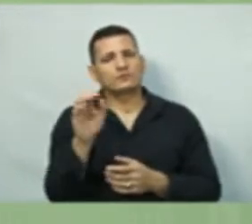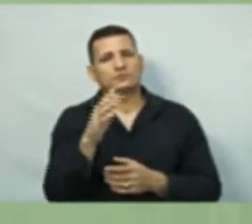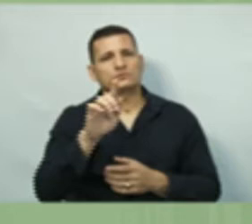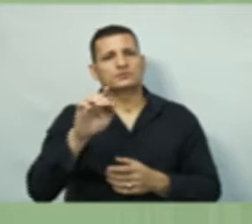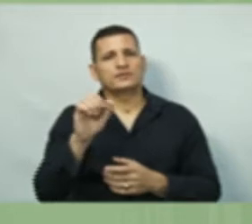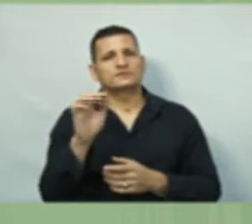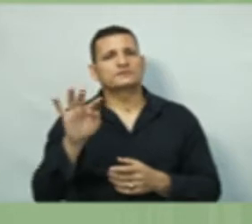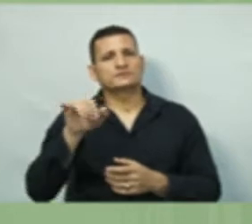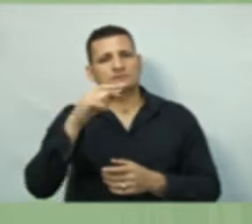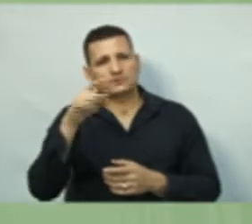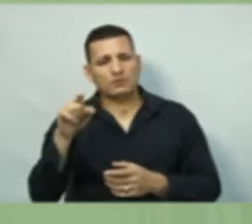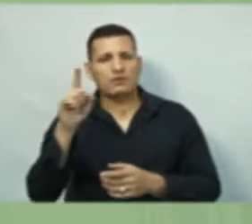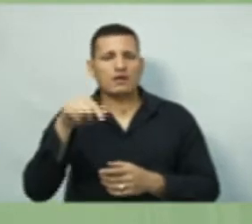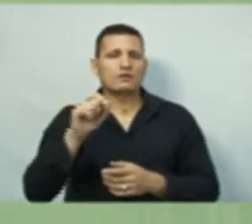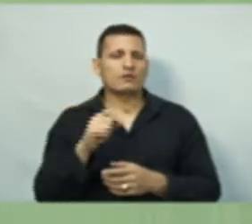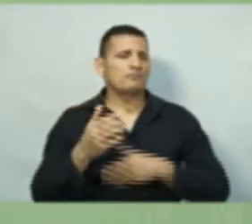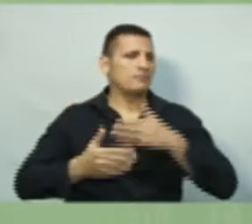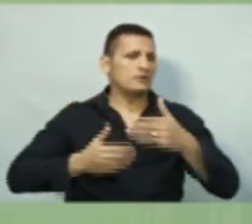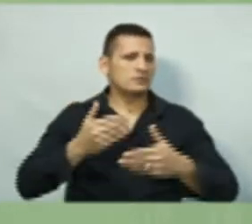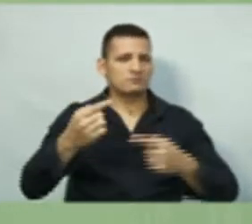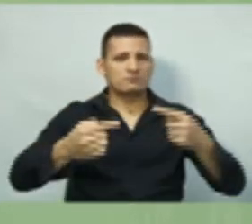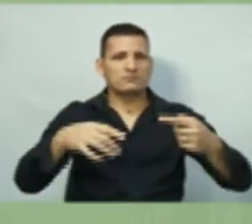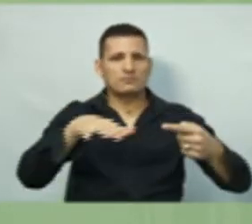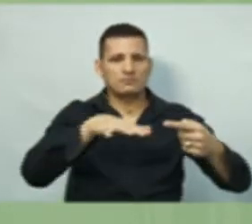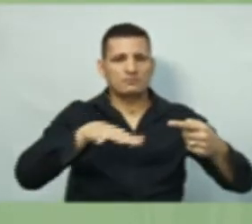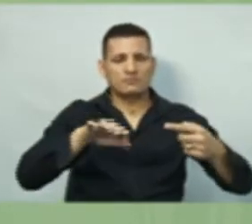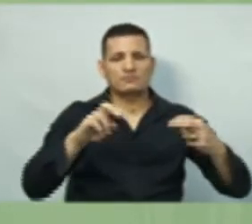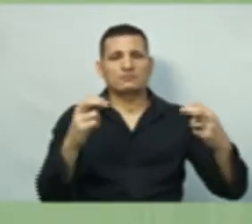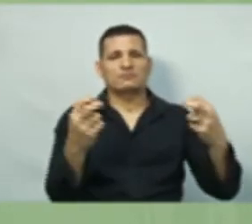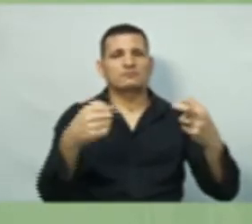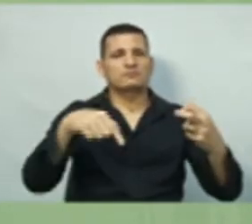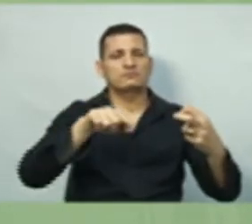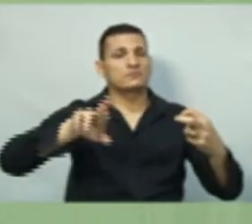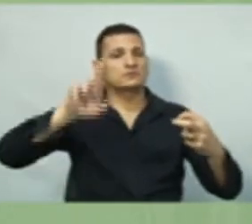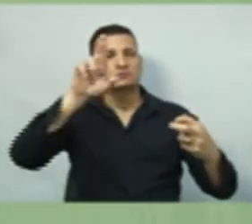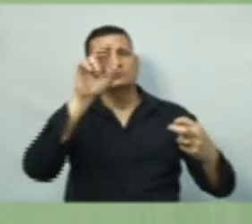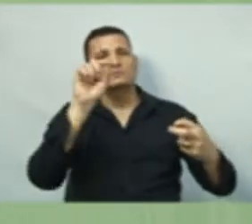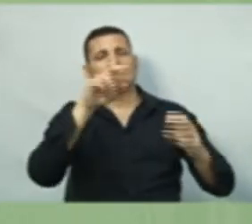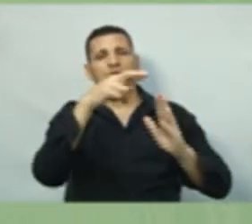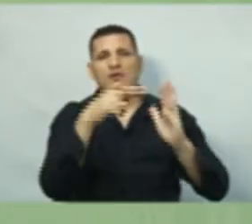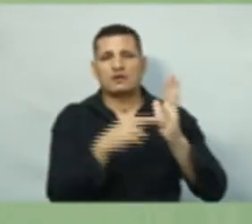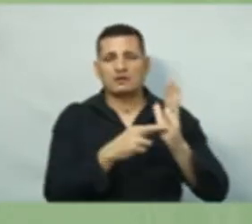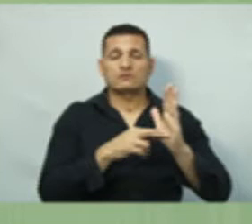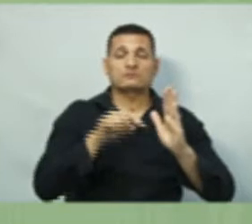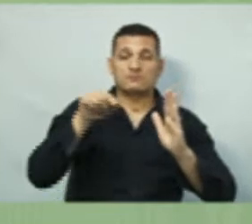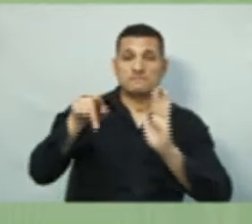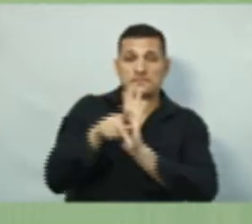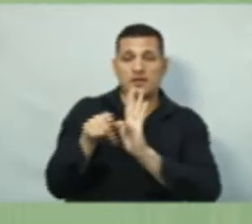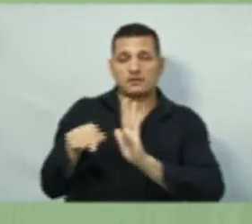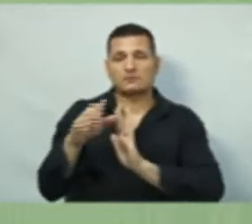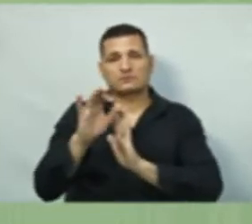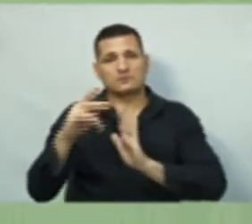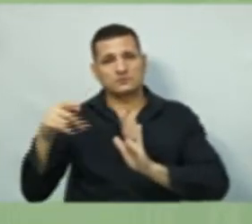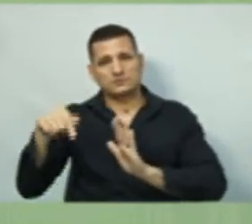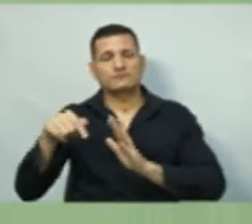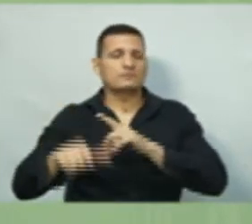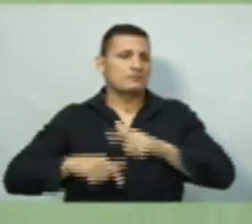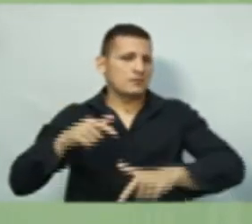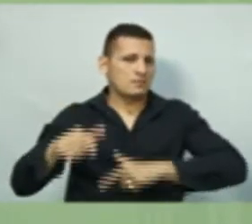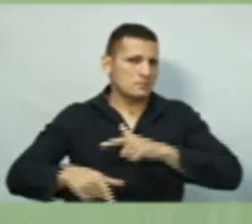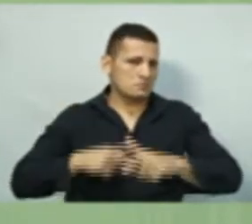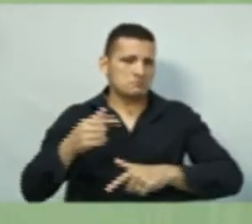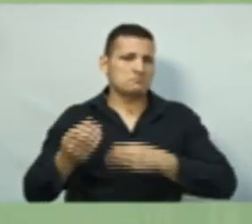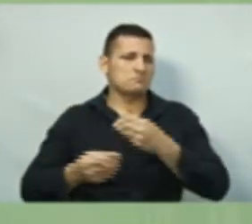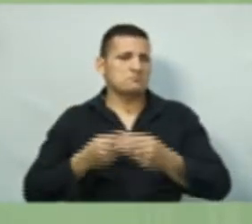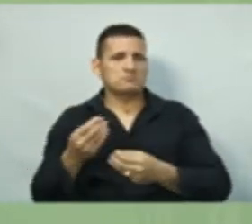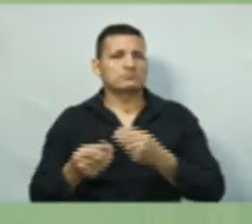processo democrático no qual a Assembleia Geral define as diretrizes para o funcionamento e as operações da cooperativa